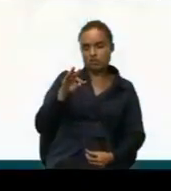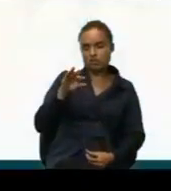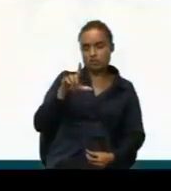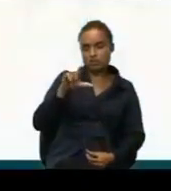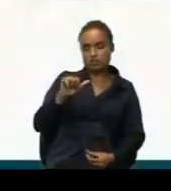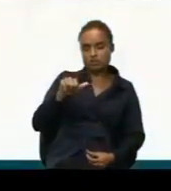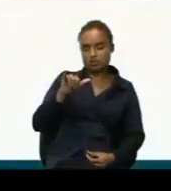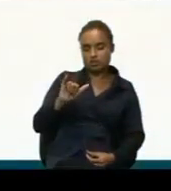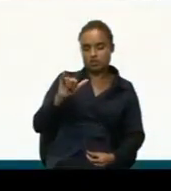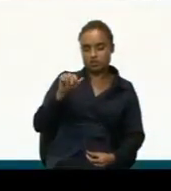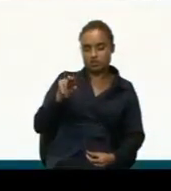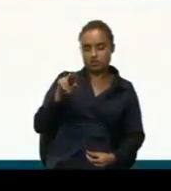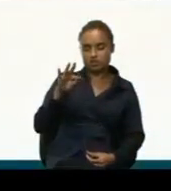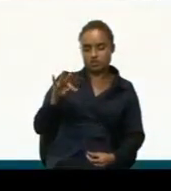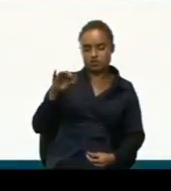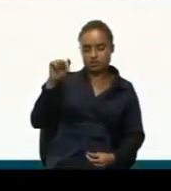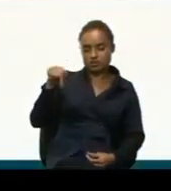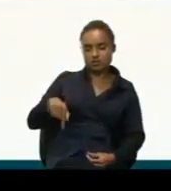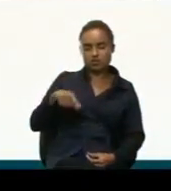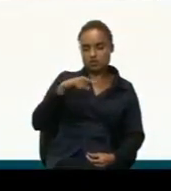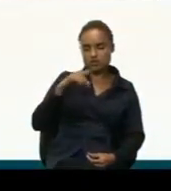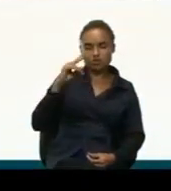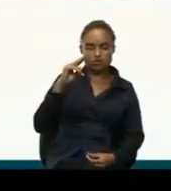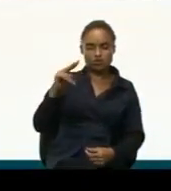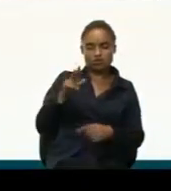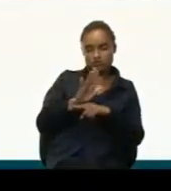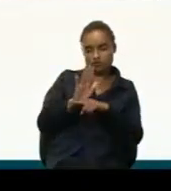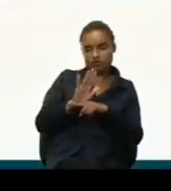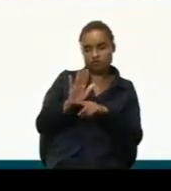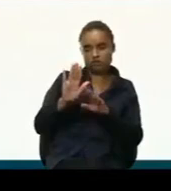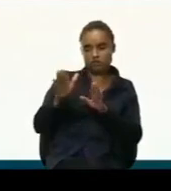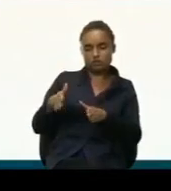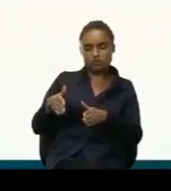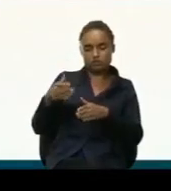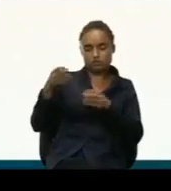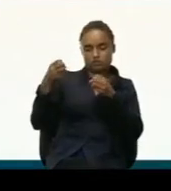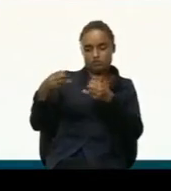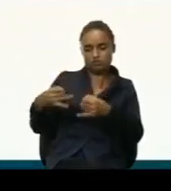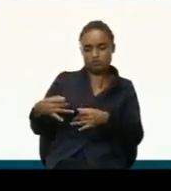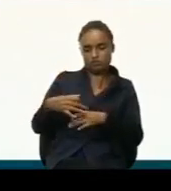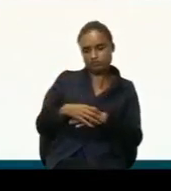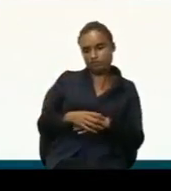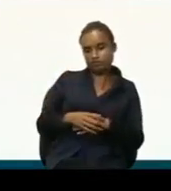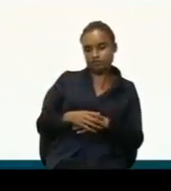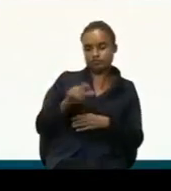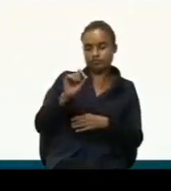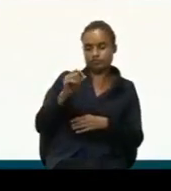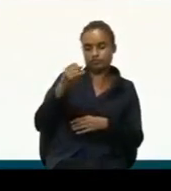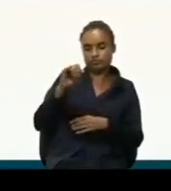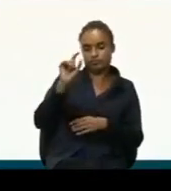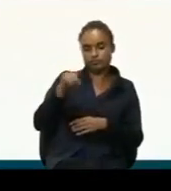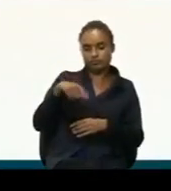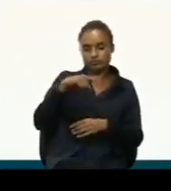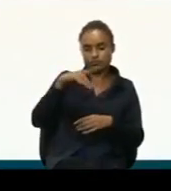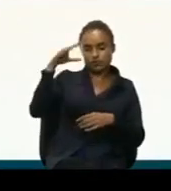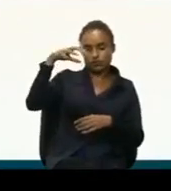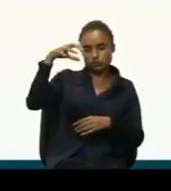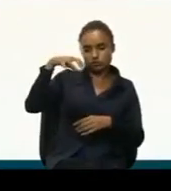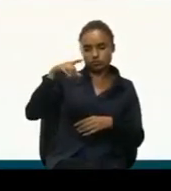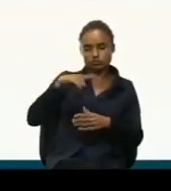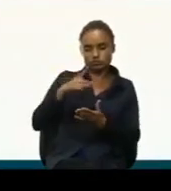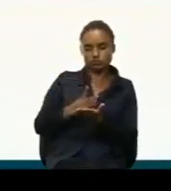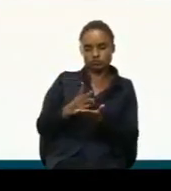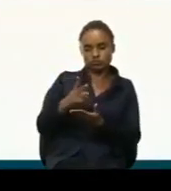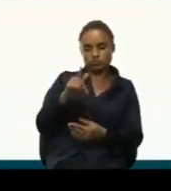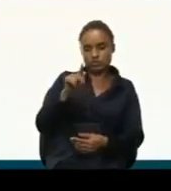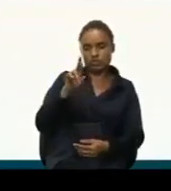ao quadro. Então, aquilo que o professor falou, chovia, por mais que tinha graduada aqui, ó, essa graduada